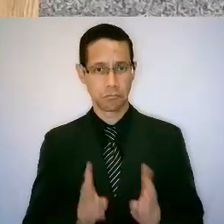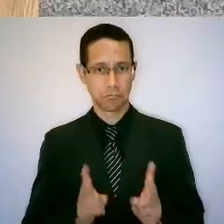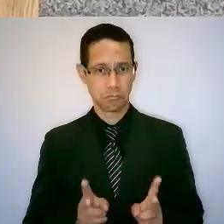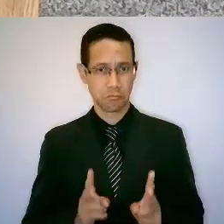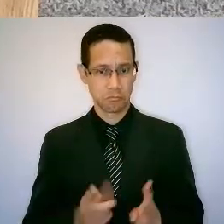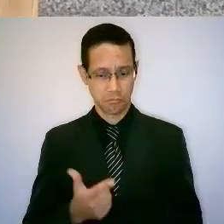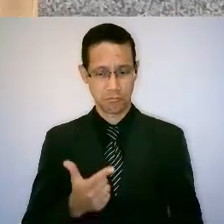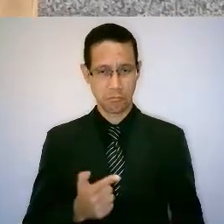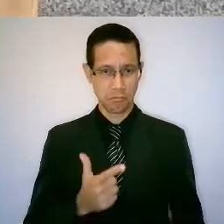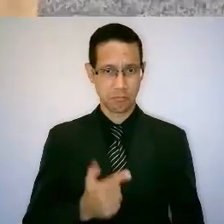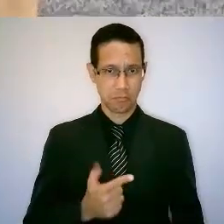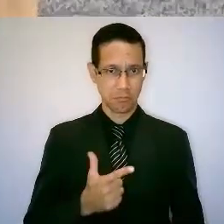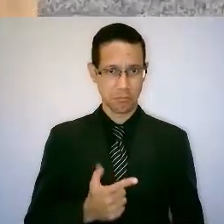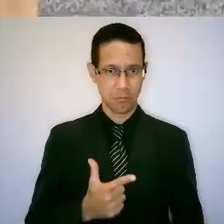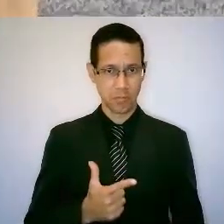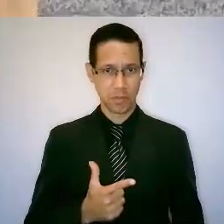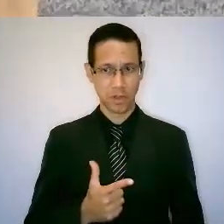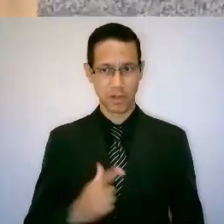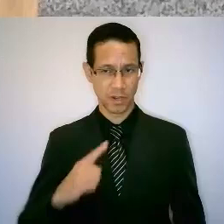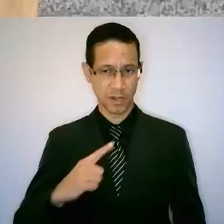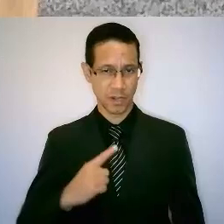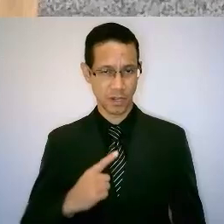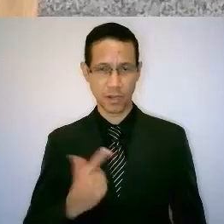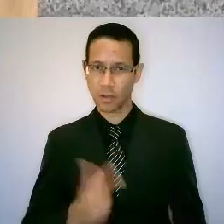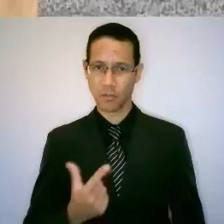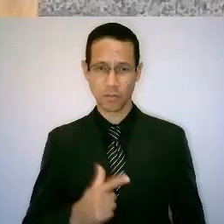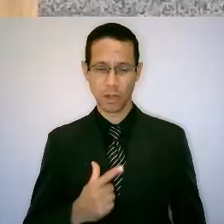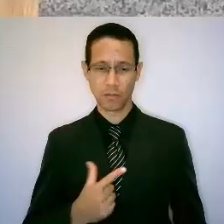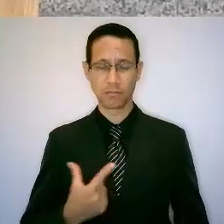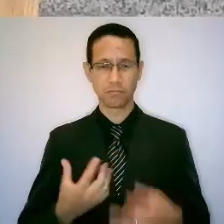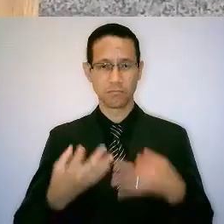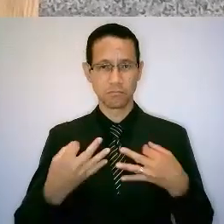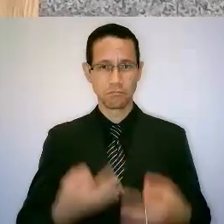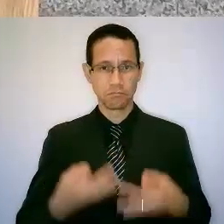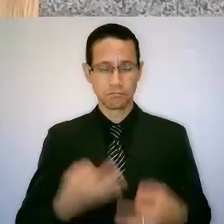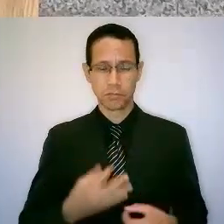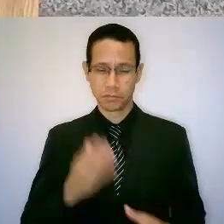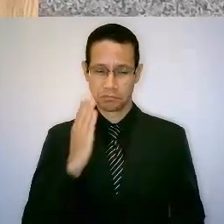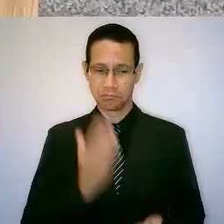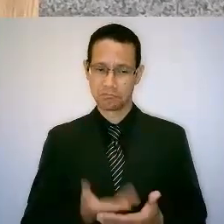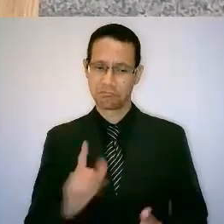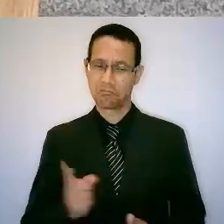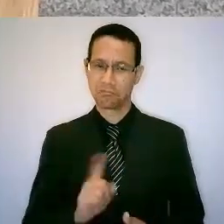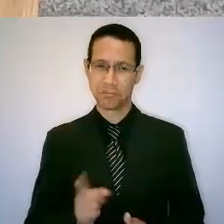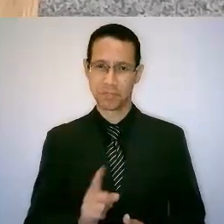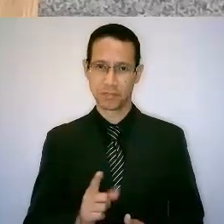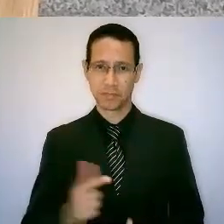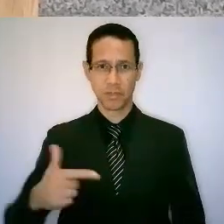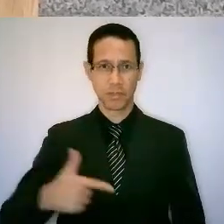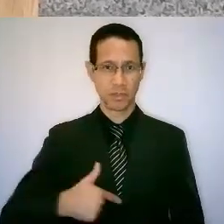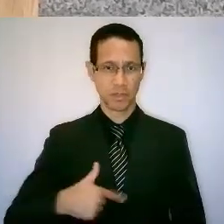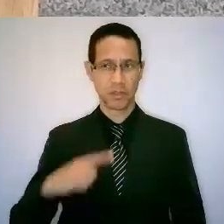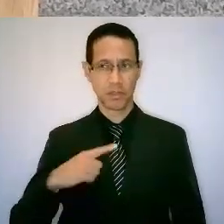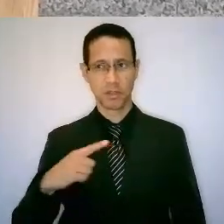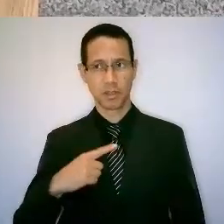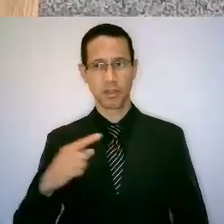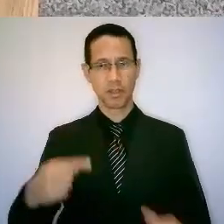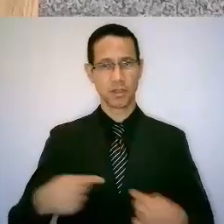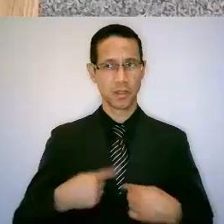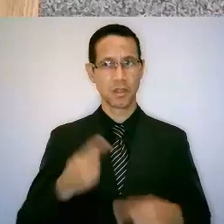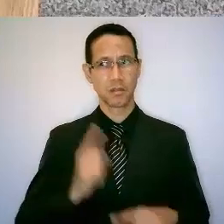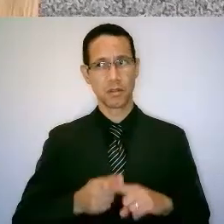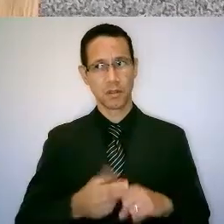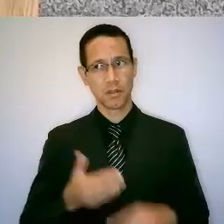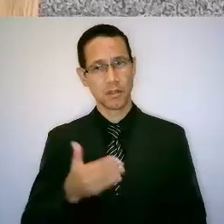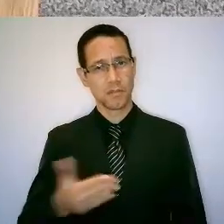foi acionado ela diz não tenho convicção mas se alguém encostou a arma em mim se alguém apontou a arma em mim é porque iria tirar